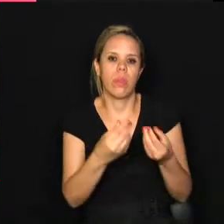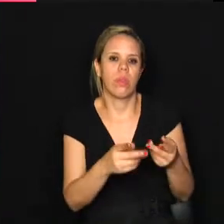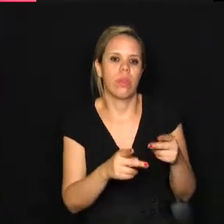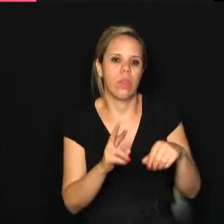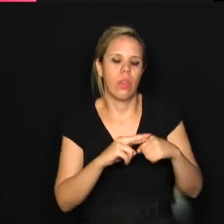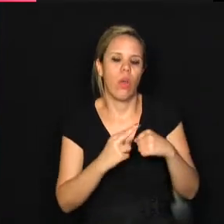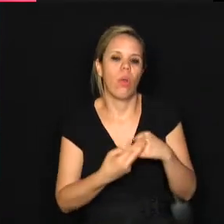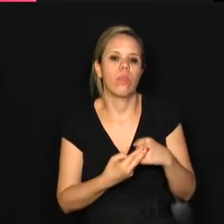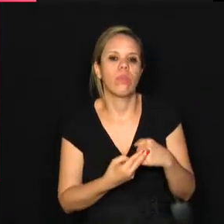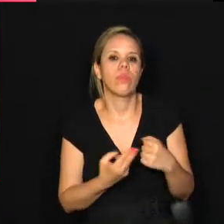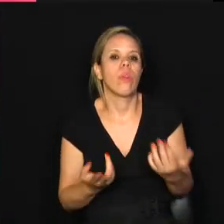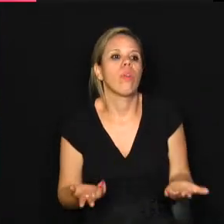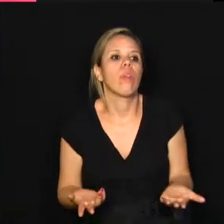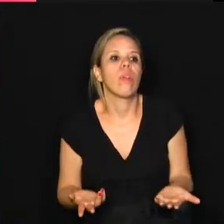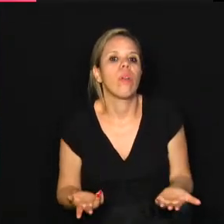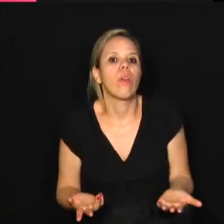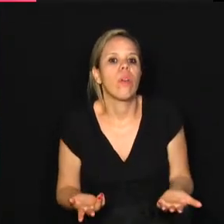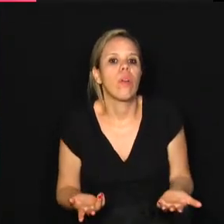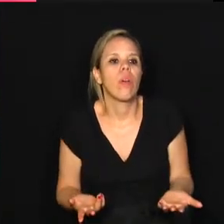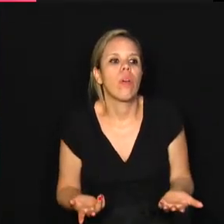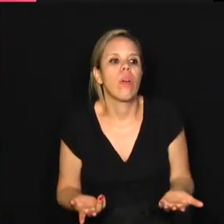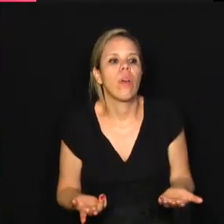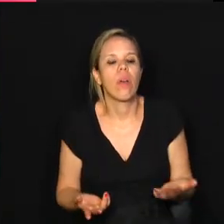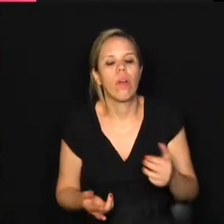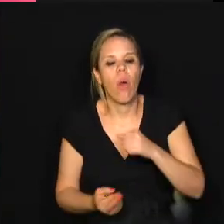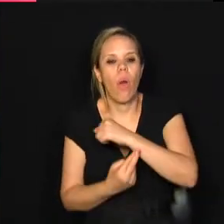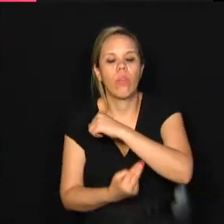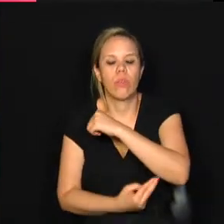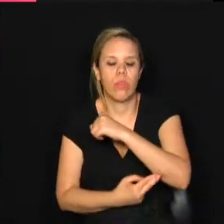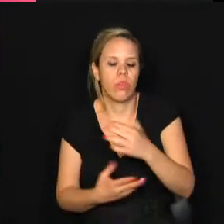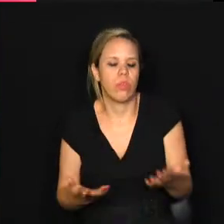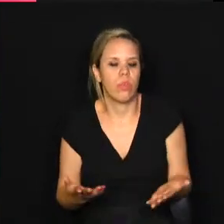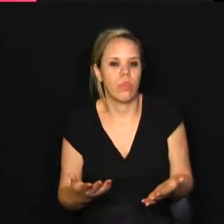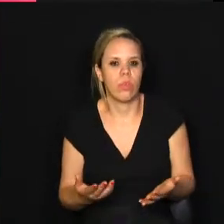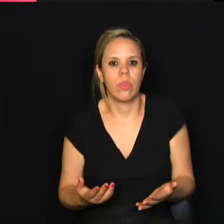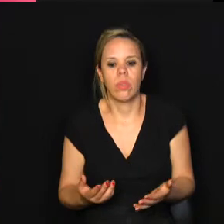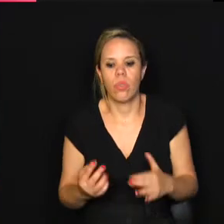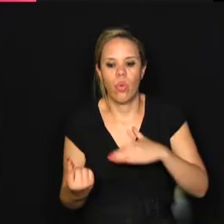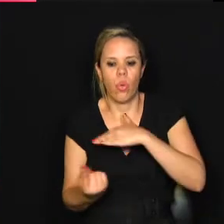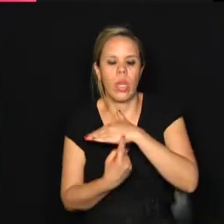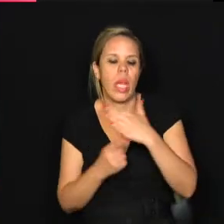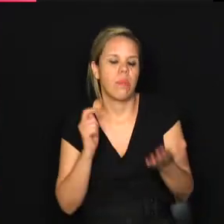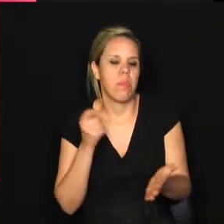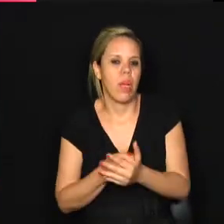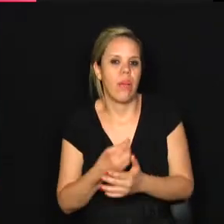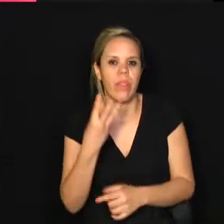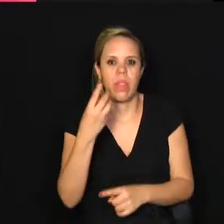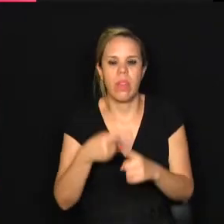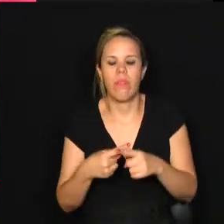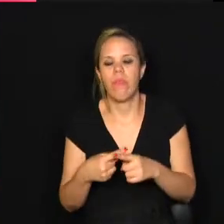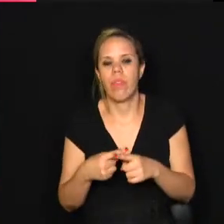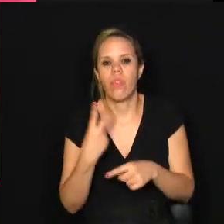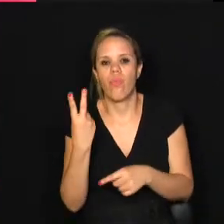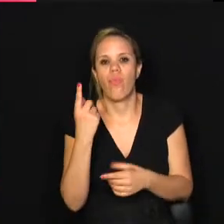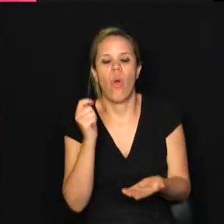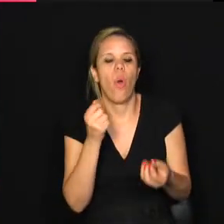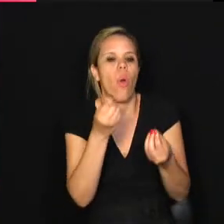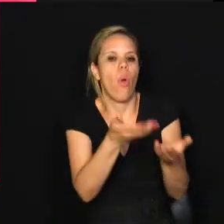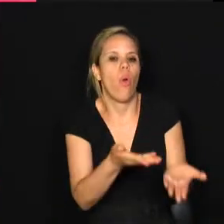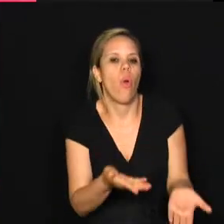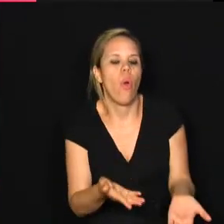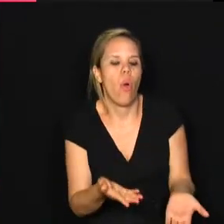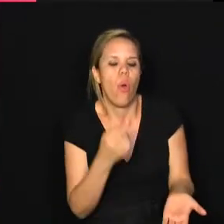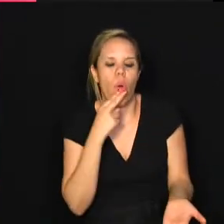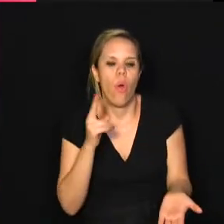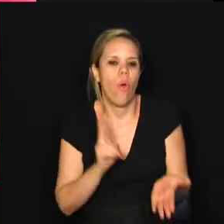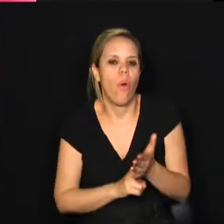Rondônia. Quer dizer, o cliente estava pagando quase 3 vezes o valor da entrega da encomenda para que fosse entregue pelo Correio. Às